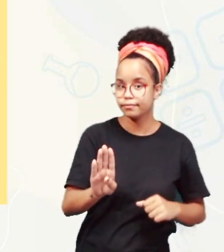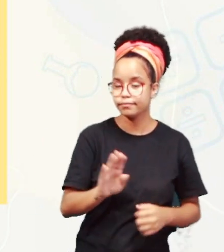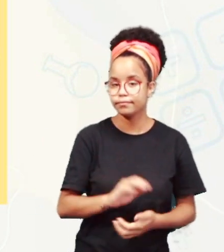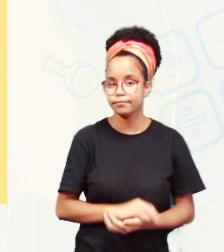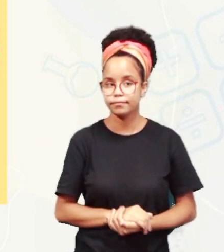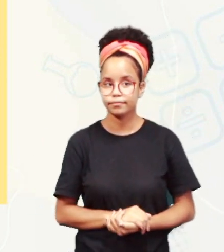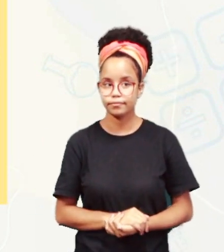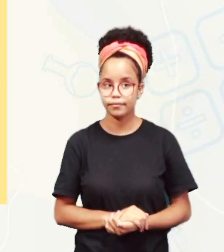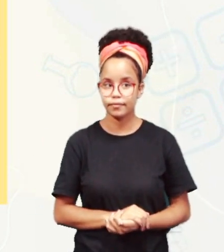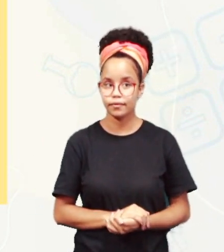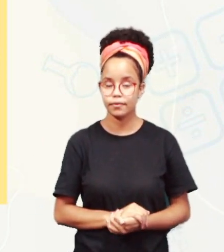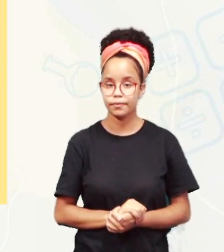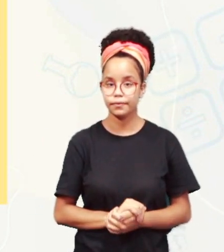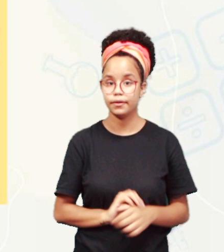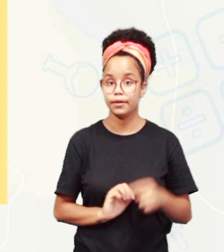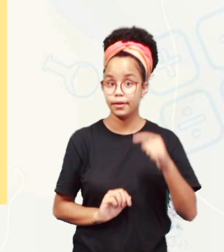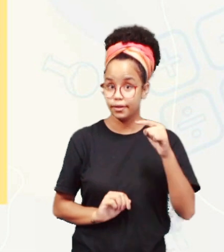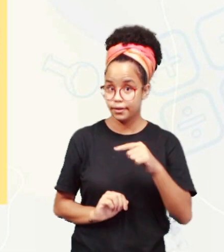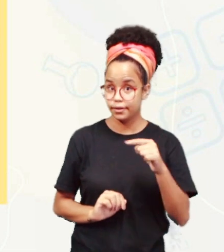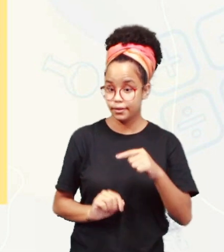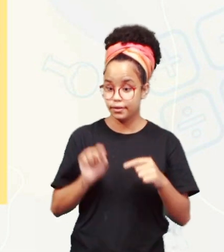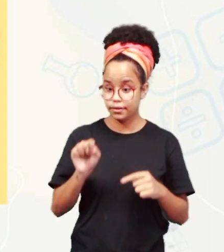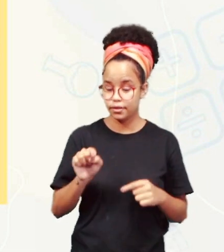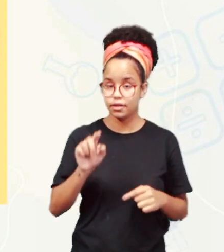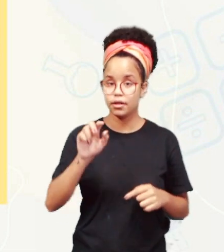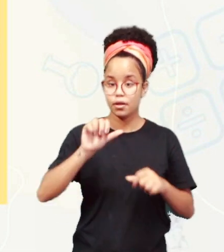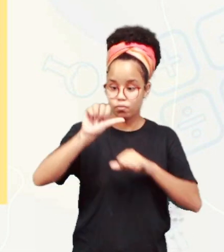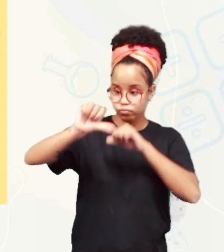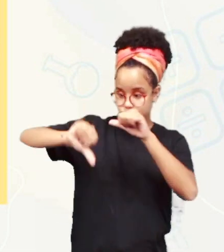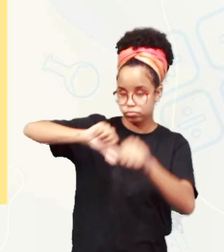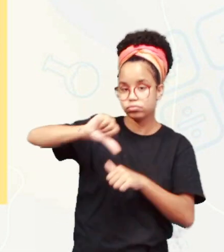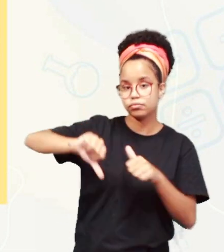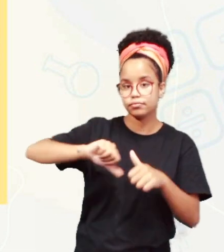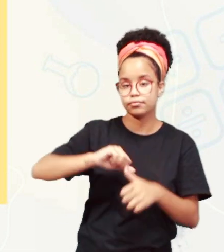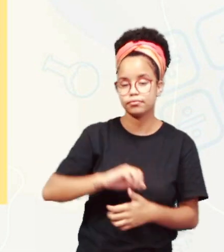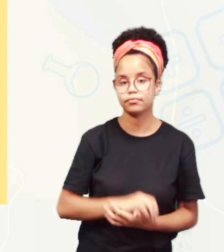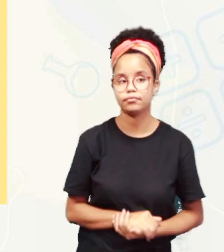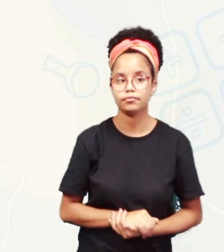B essa reação ela é reversível